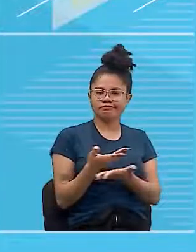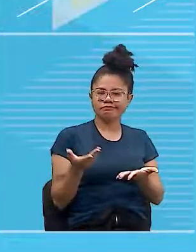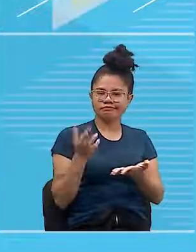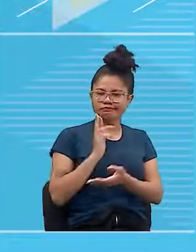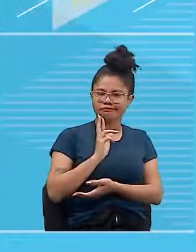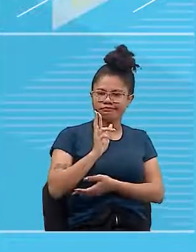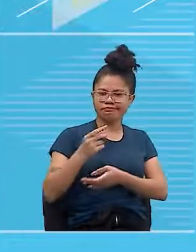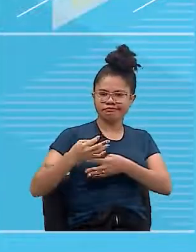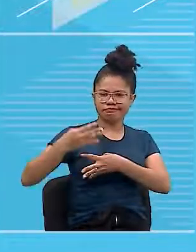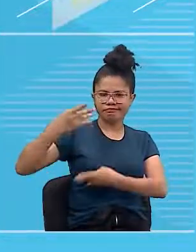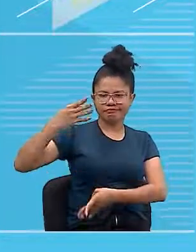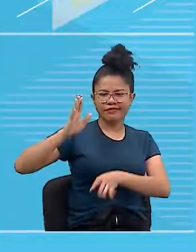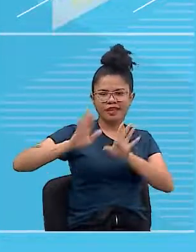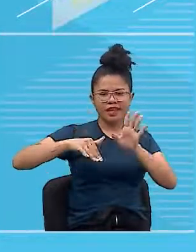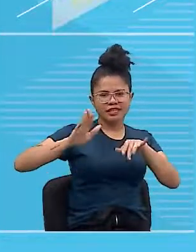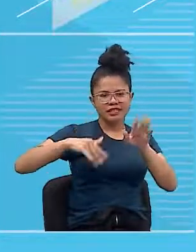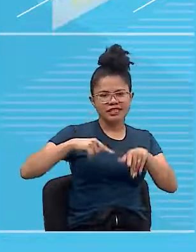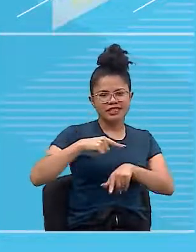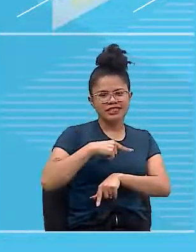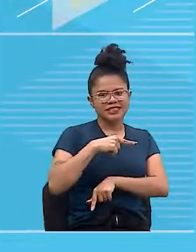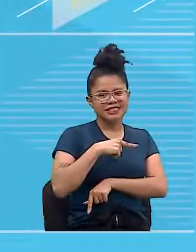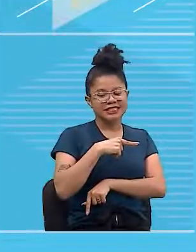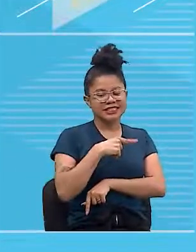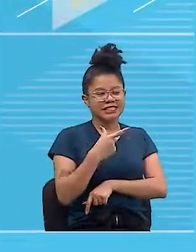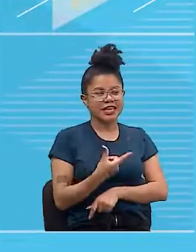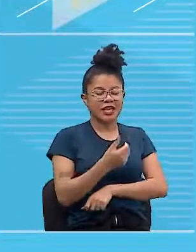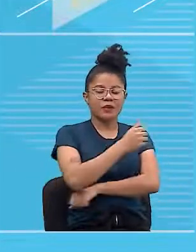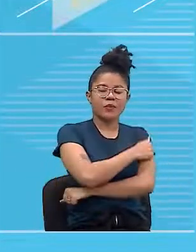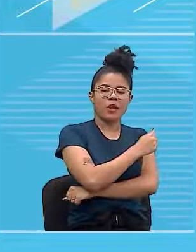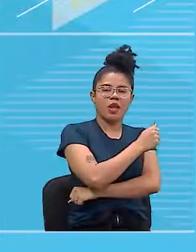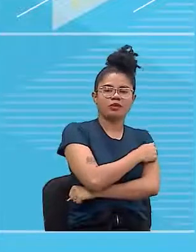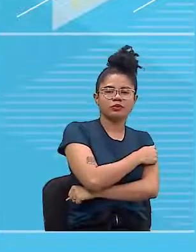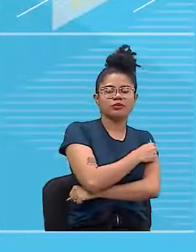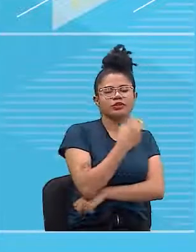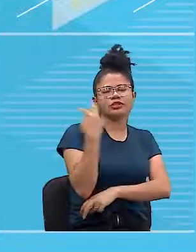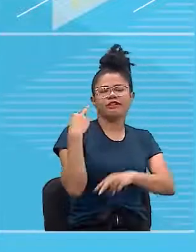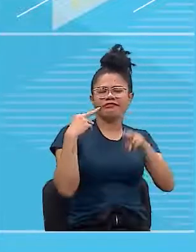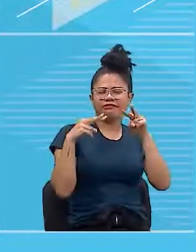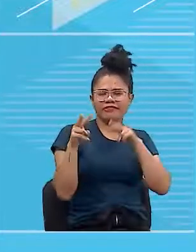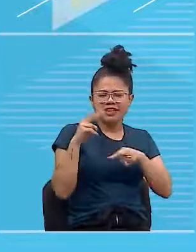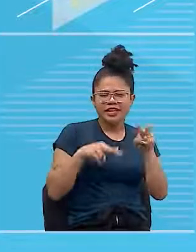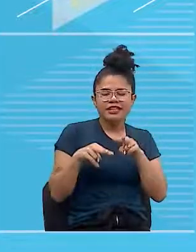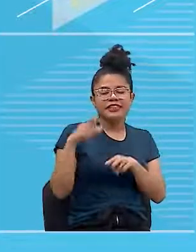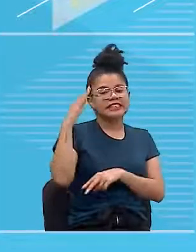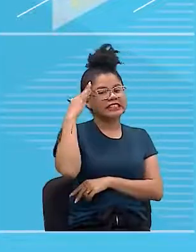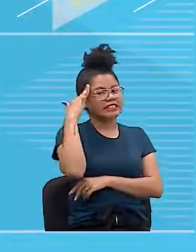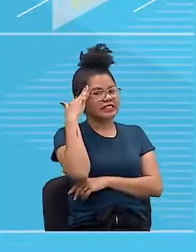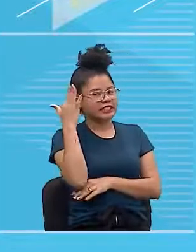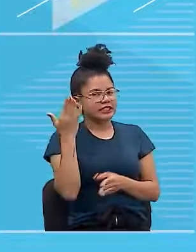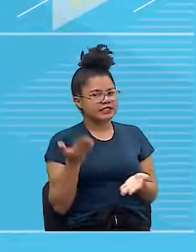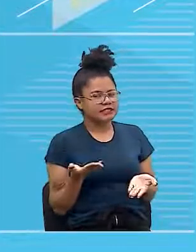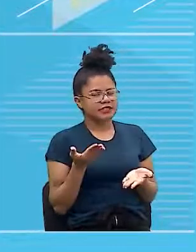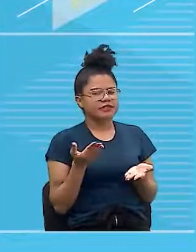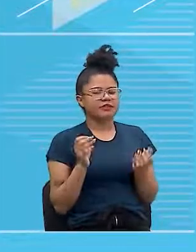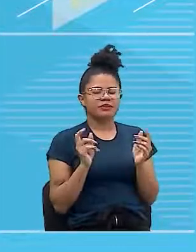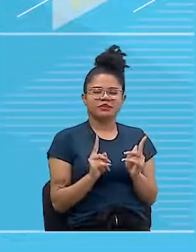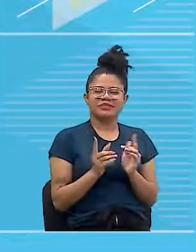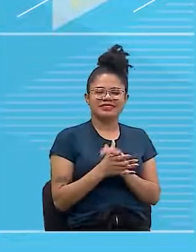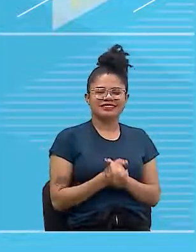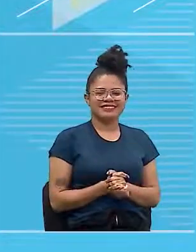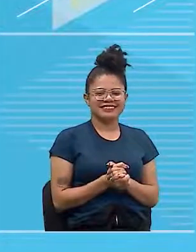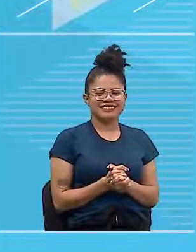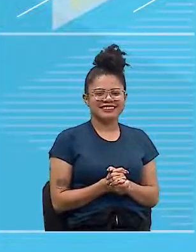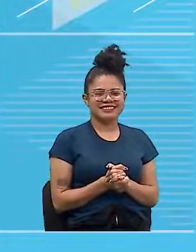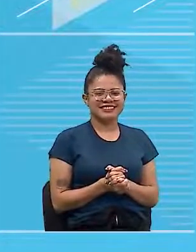no chat que às vezes tem um aluno que tá com vergonha ele tá assistindo e ele tá entendendo entendeu